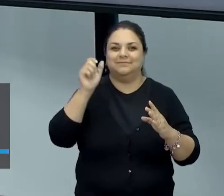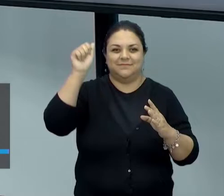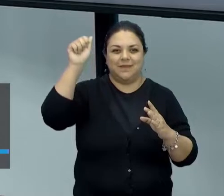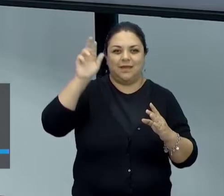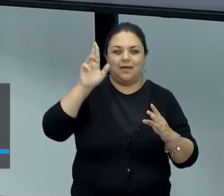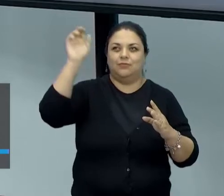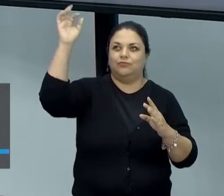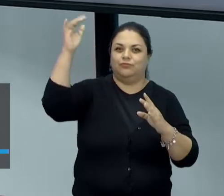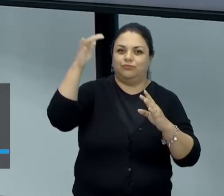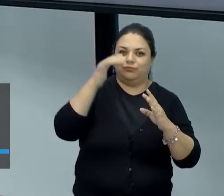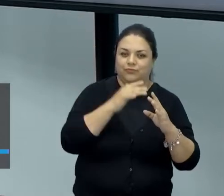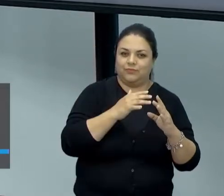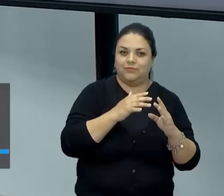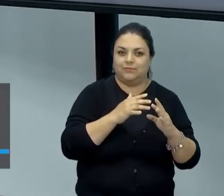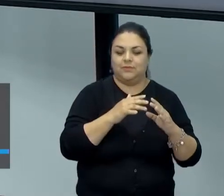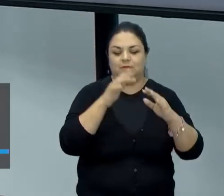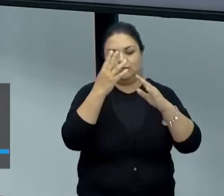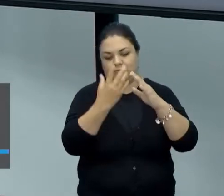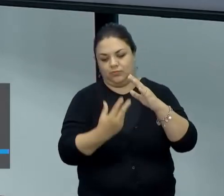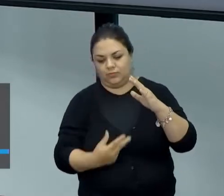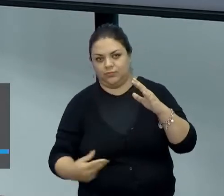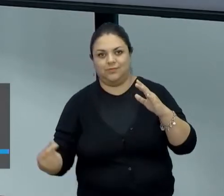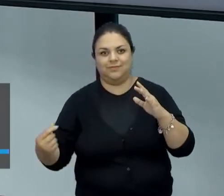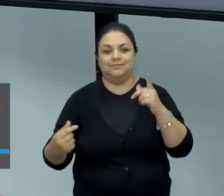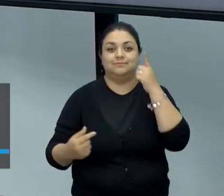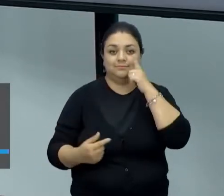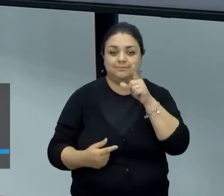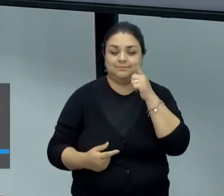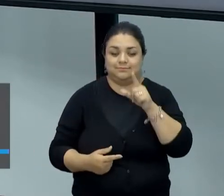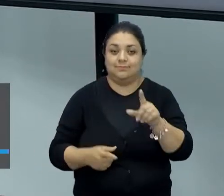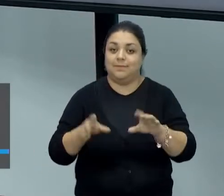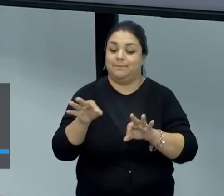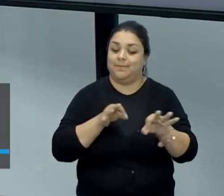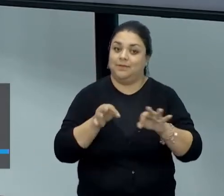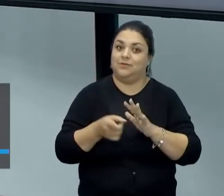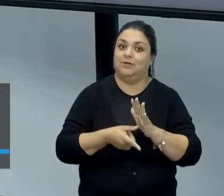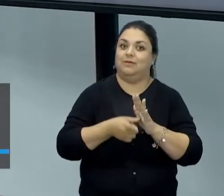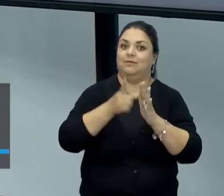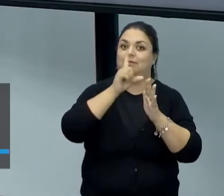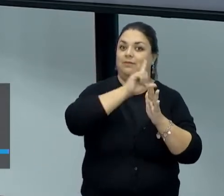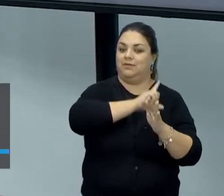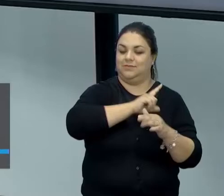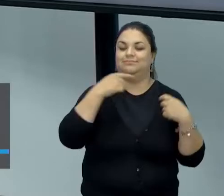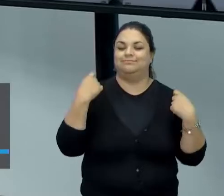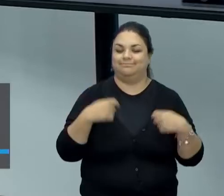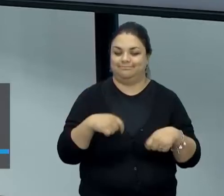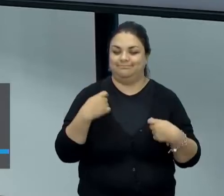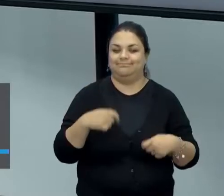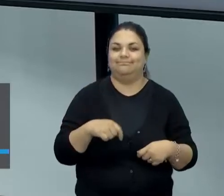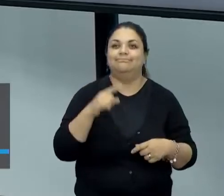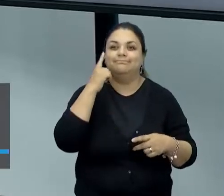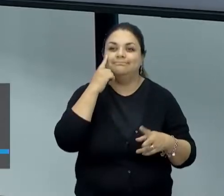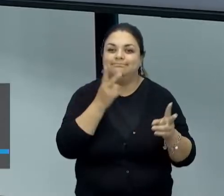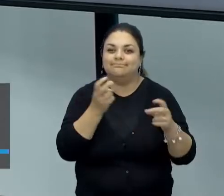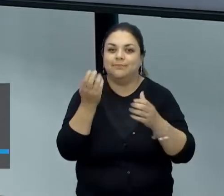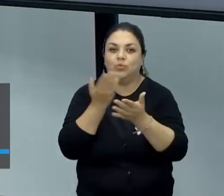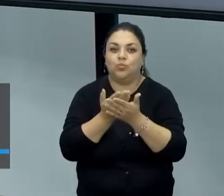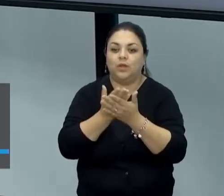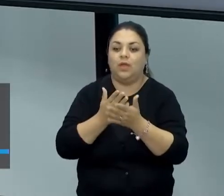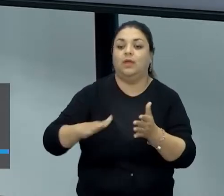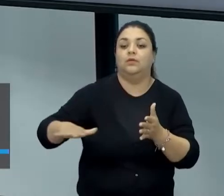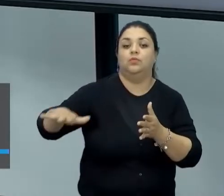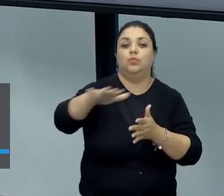todo esse planejamento aí é importante e é feito com base aí nos dados climáticos.